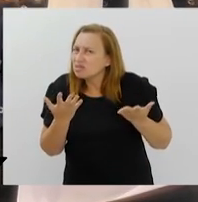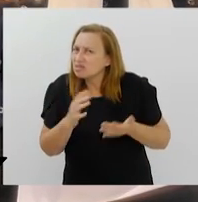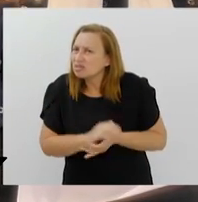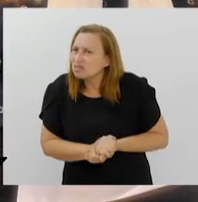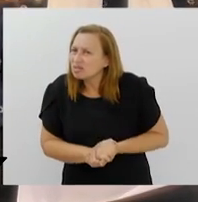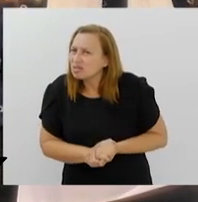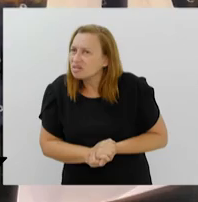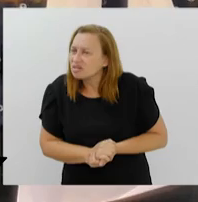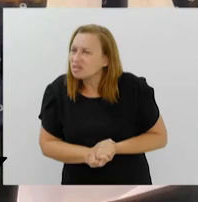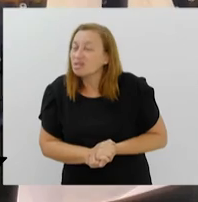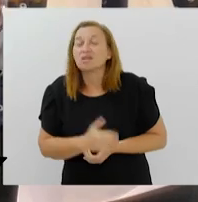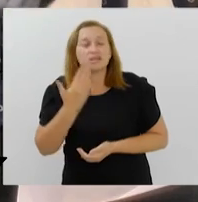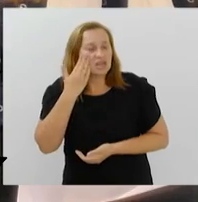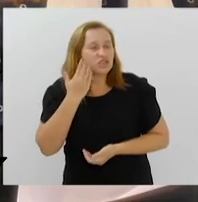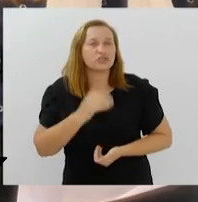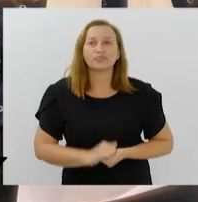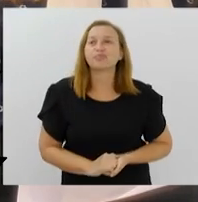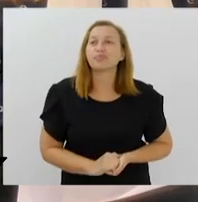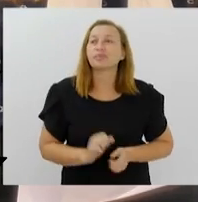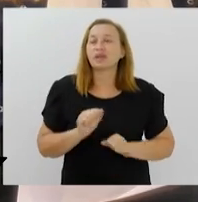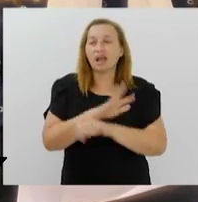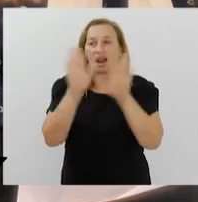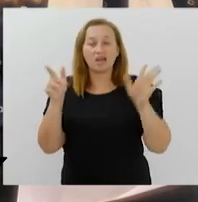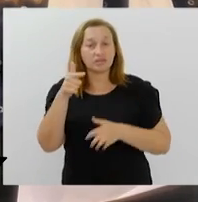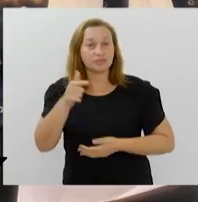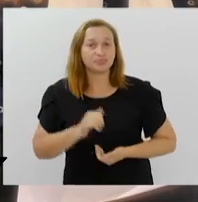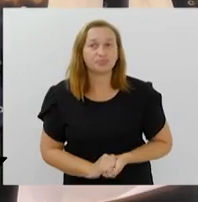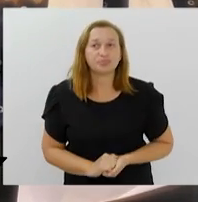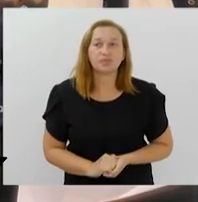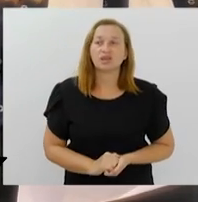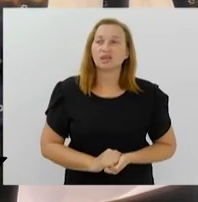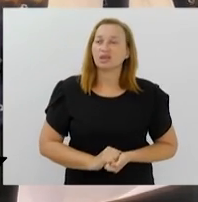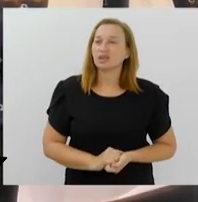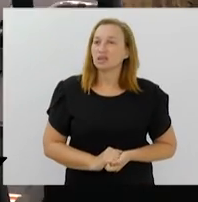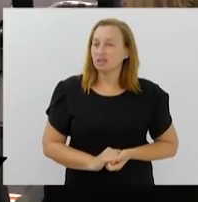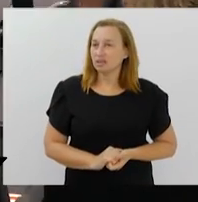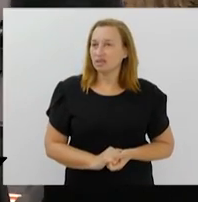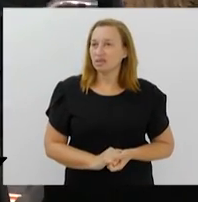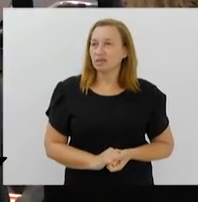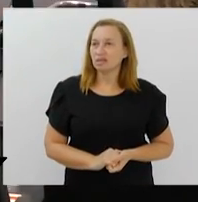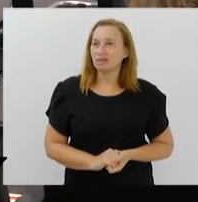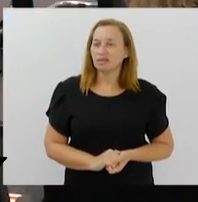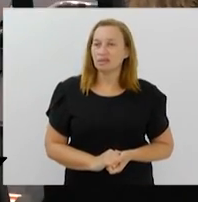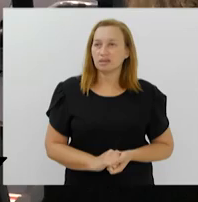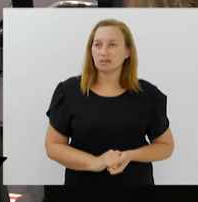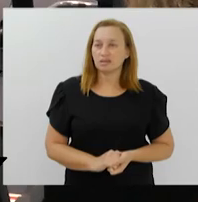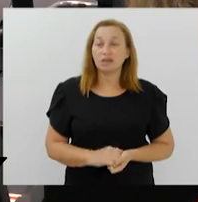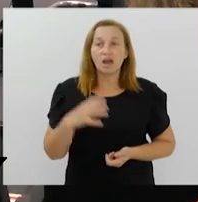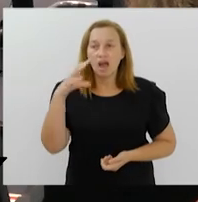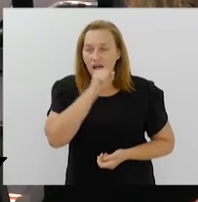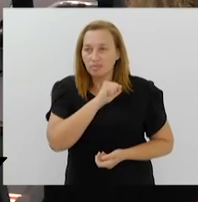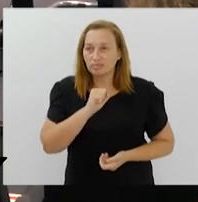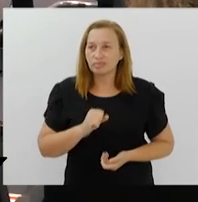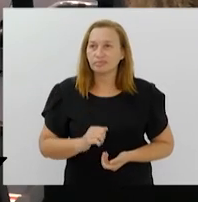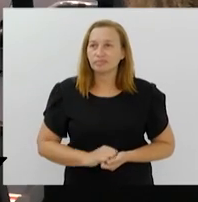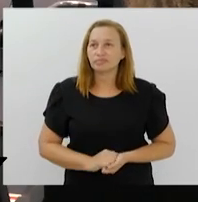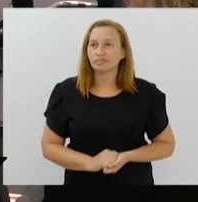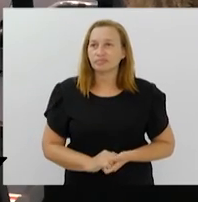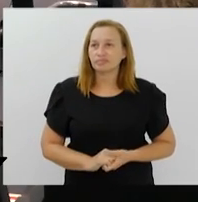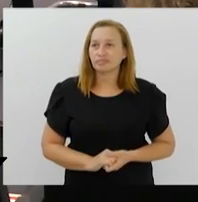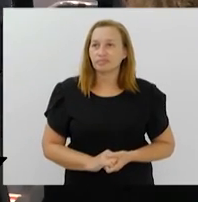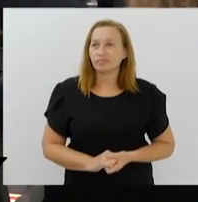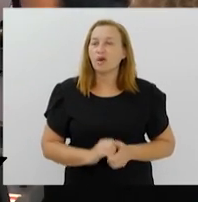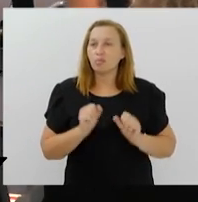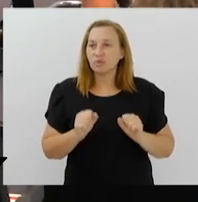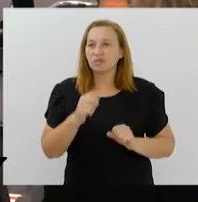TR entendi entendi tá claríssimo Aqui pega aqui por favor rapidinho vamos lá